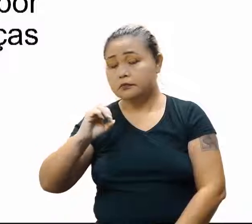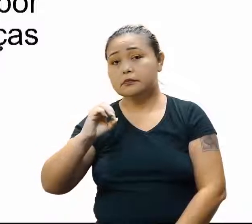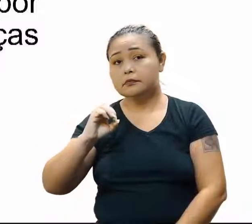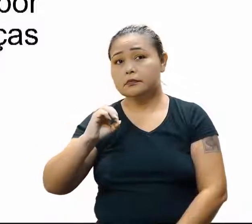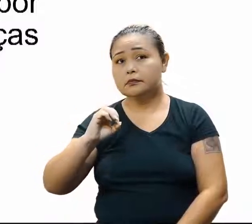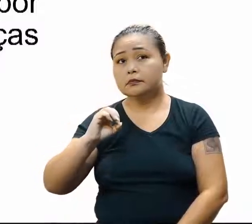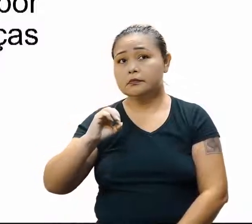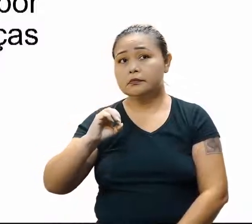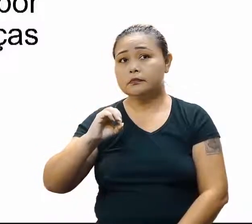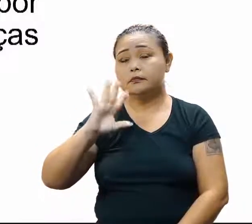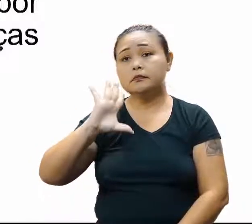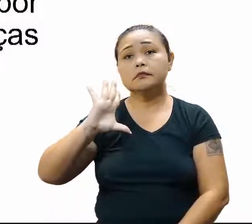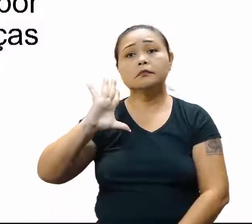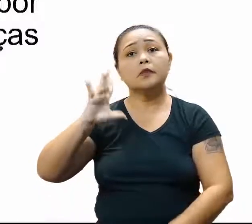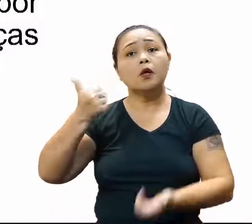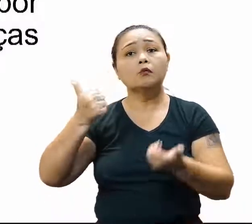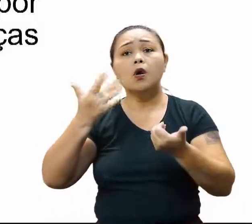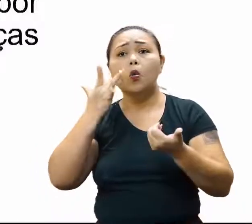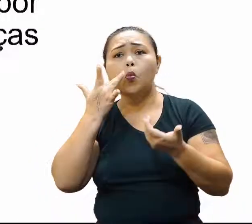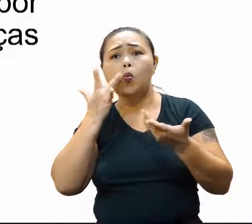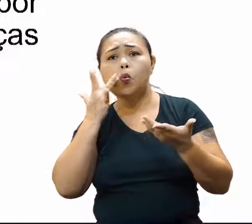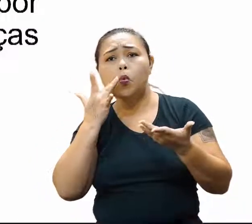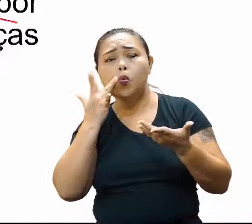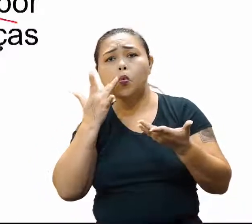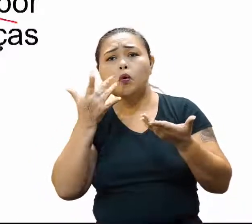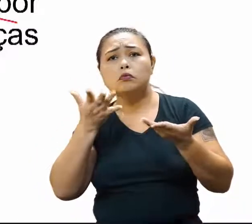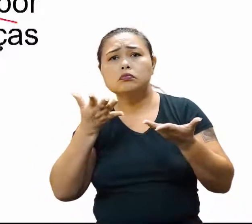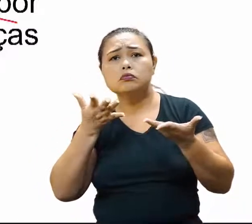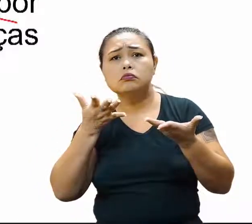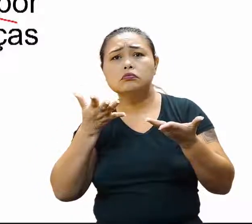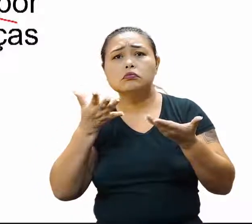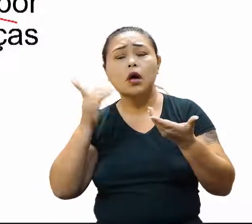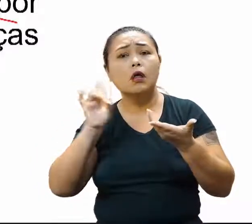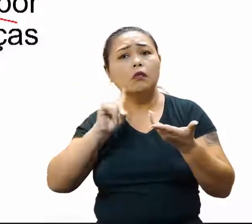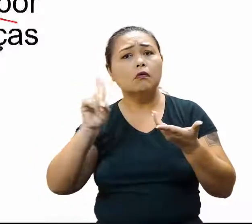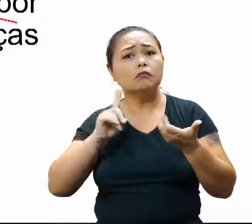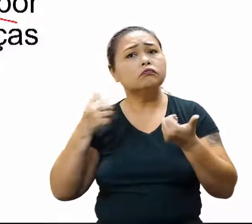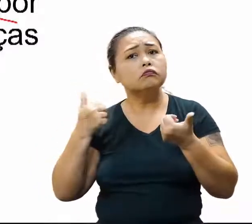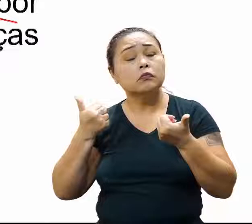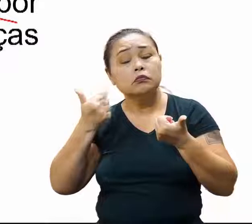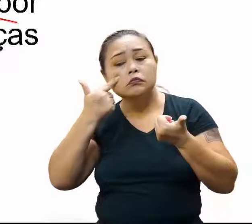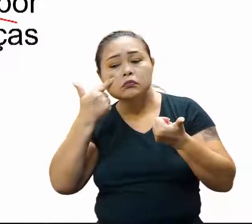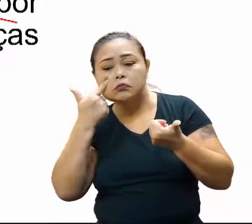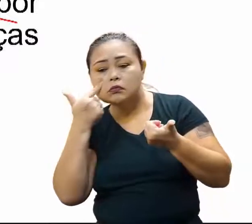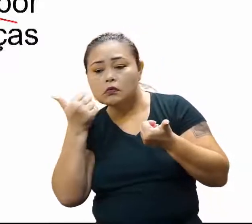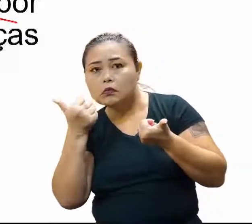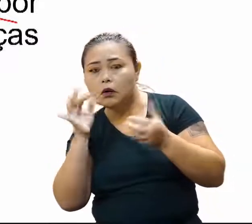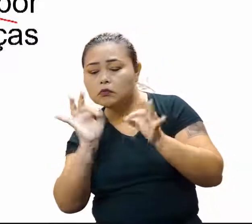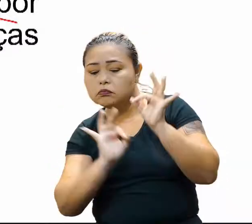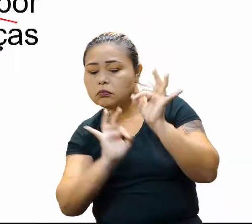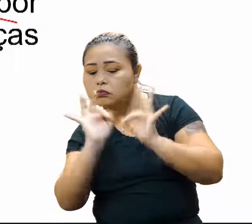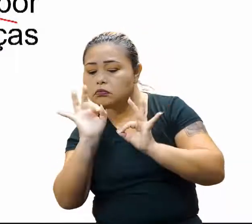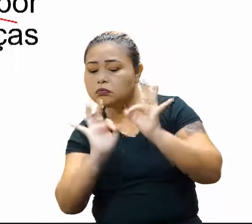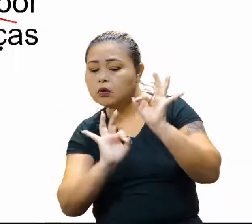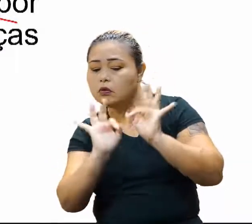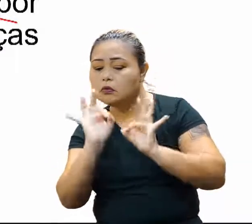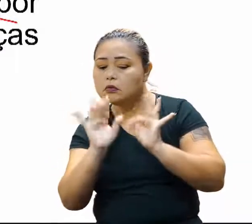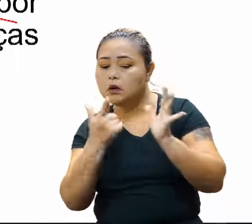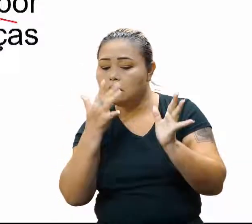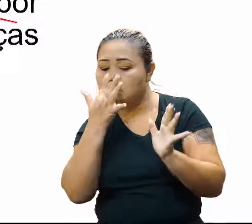onde a produção ela não foi acompanhada por adaptação